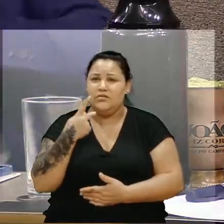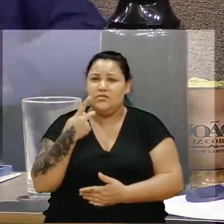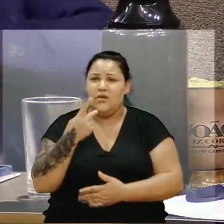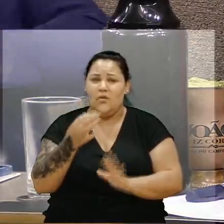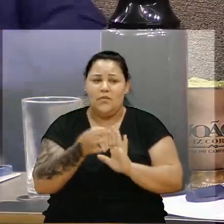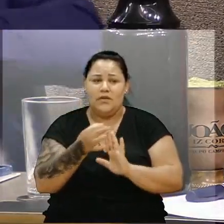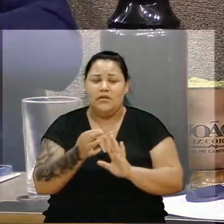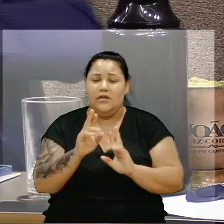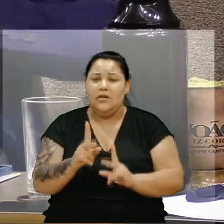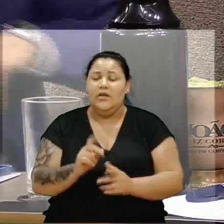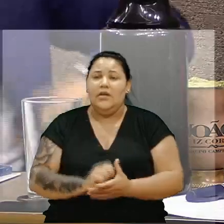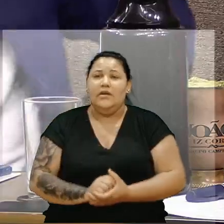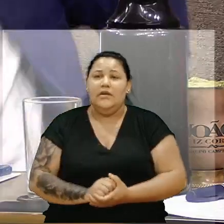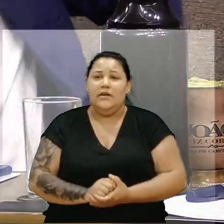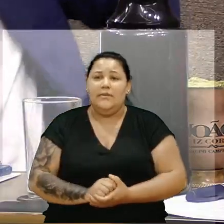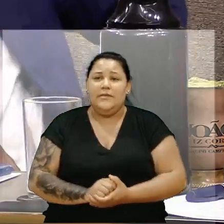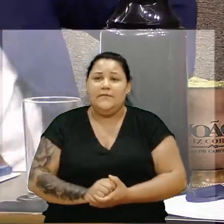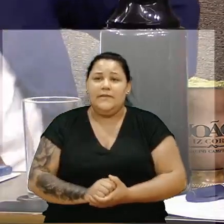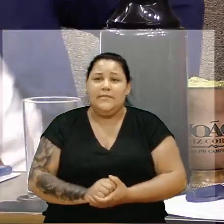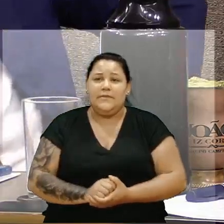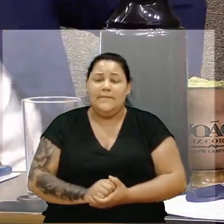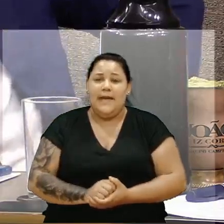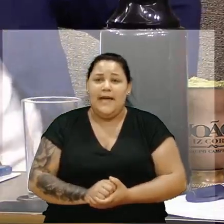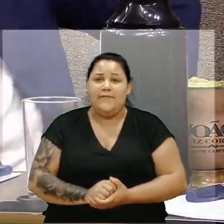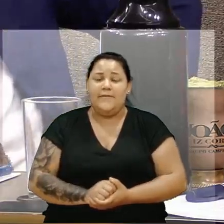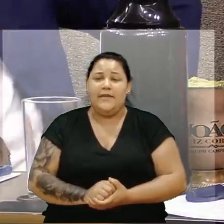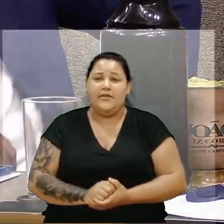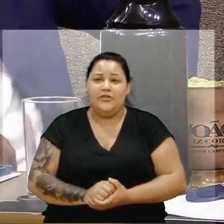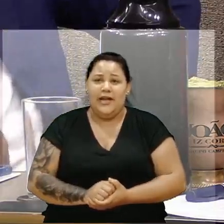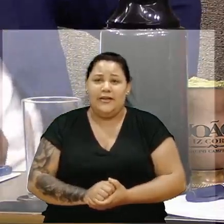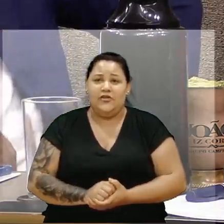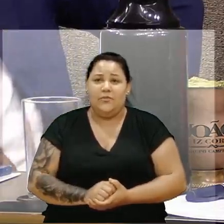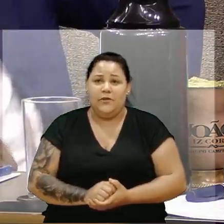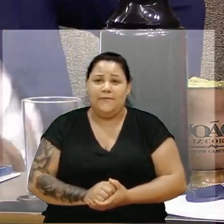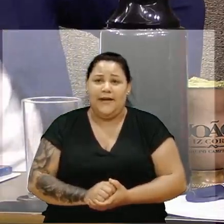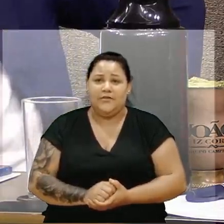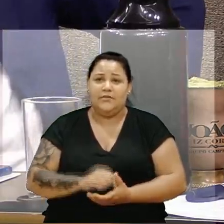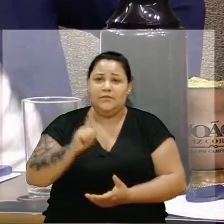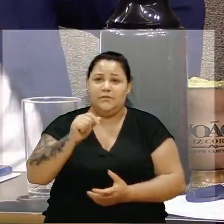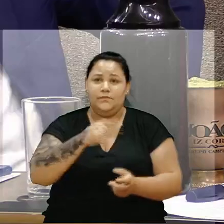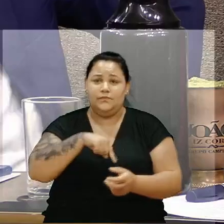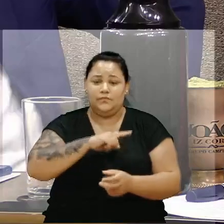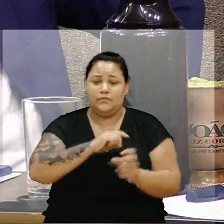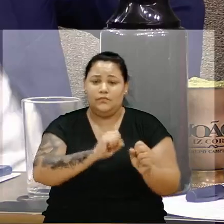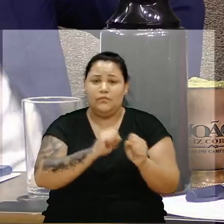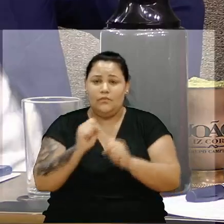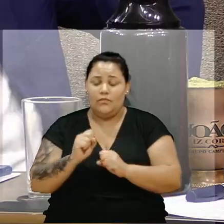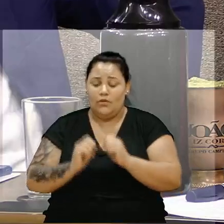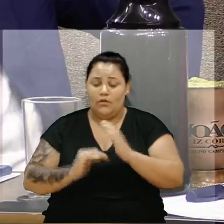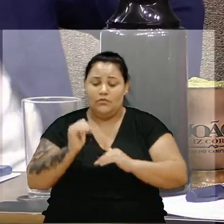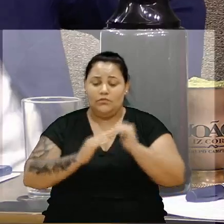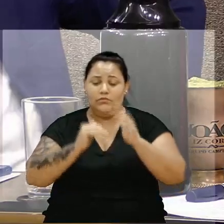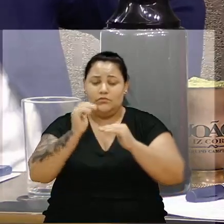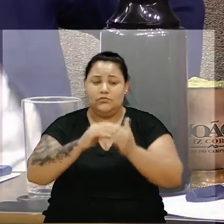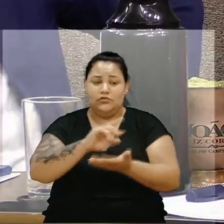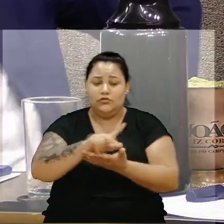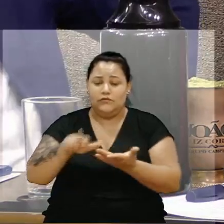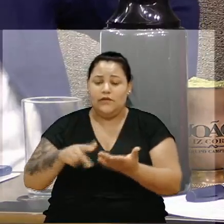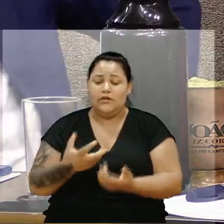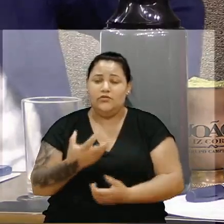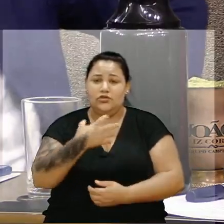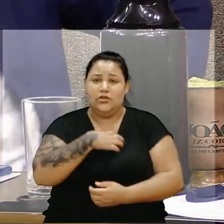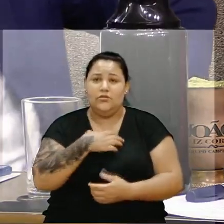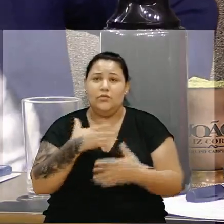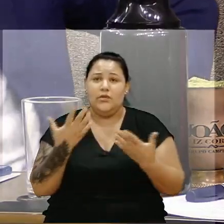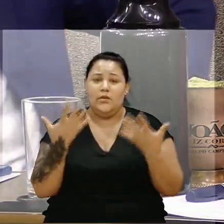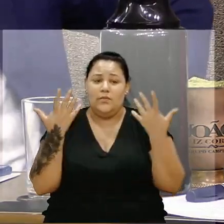oposição declarada ao executivo, mas não ao município, então a gente pode construir de muitas formas. Então, parabéns